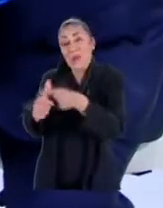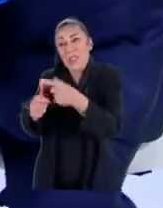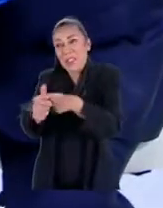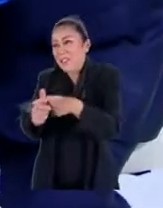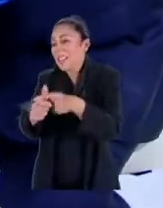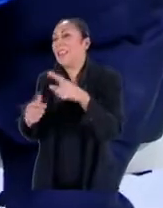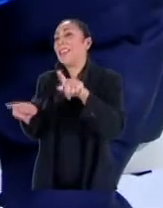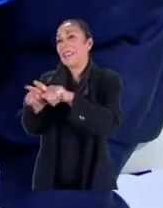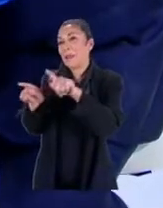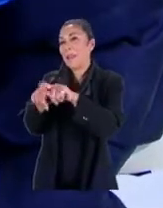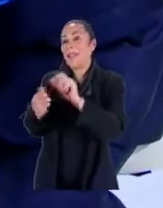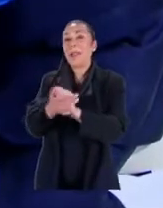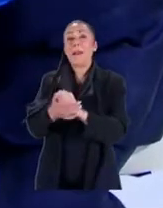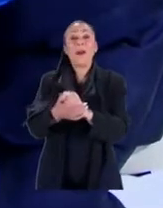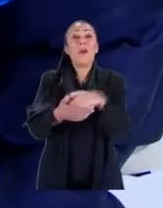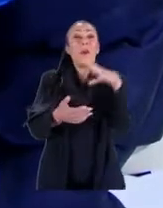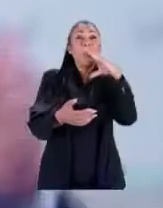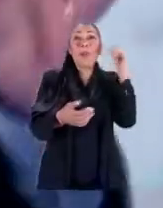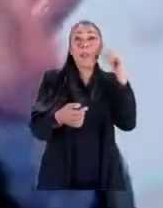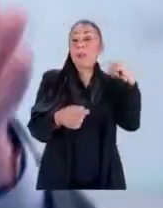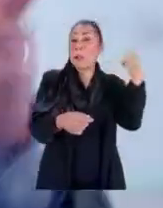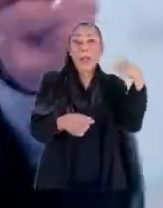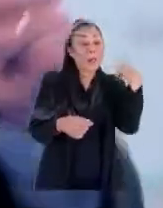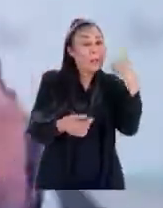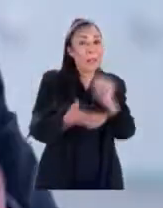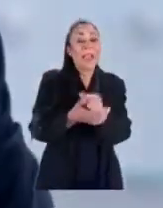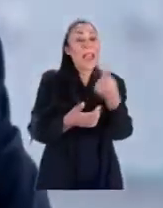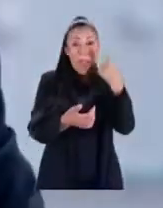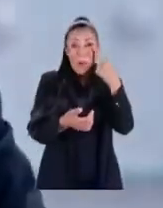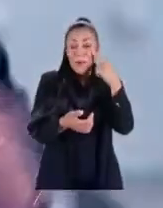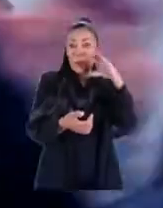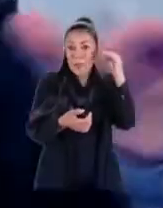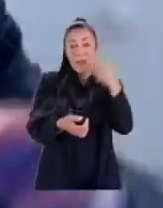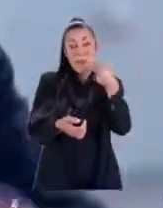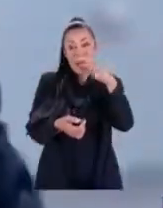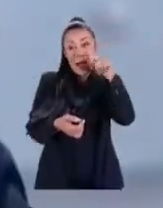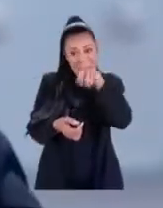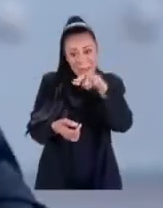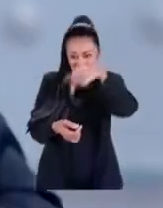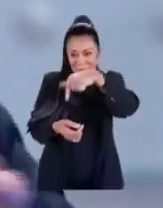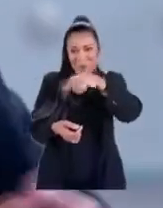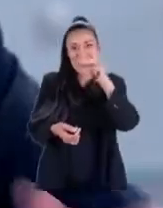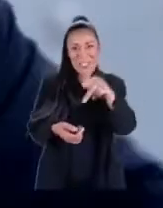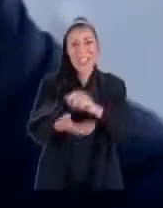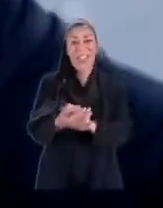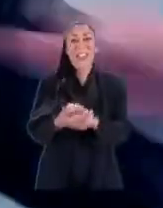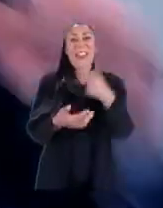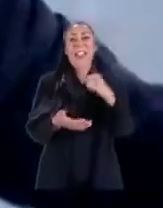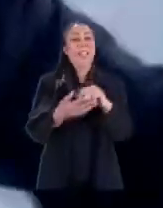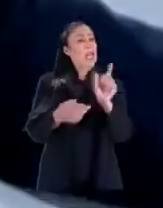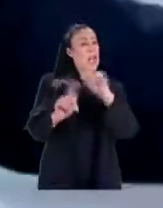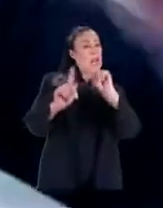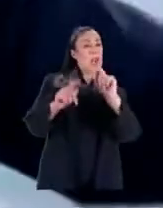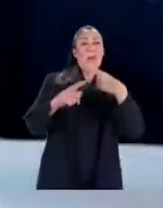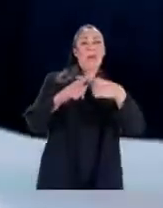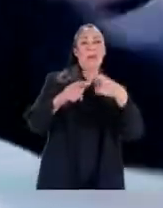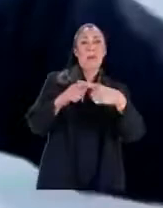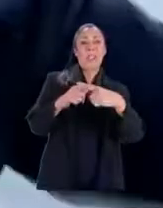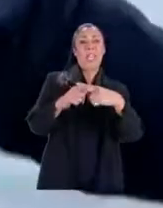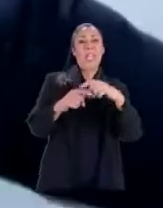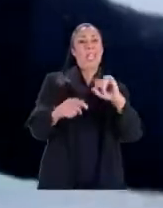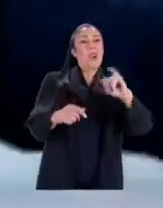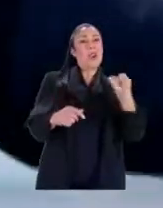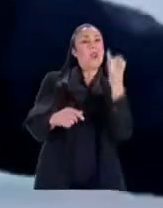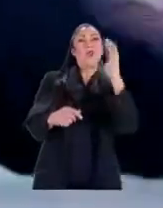Eu estou devendo umas coisinhas. Eu acho que o Ciro está surtando. Eu vi o Ciro falar para você aqui, que eu disse, não, porque a taxa de juros está